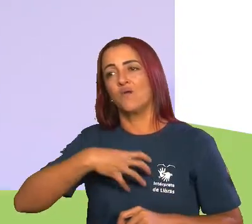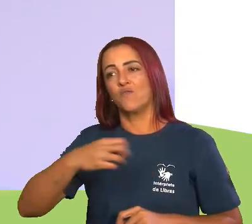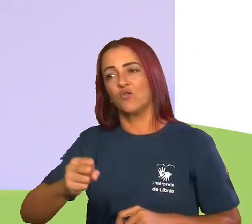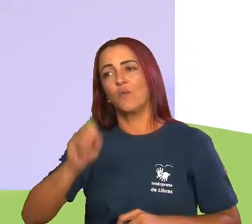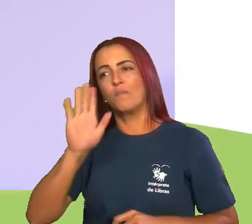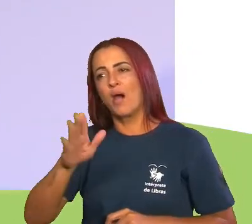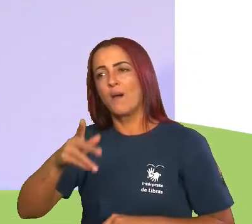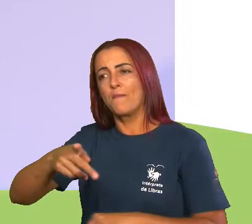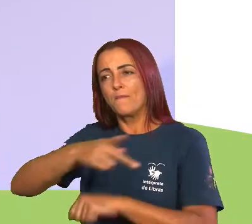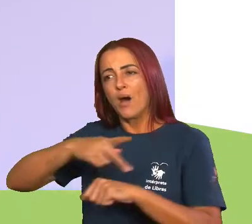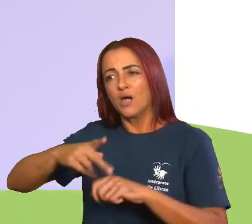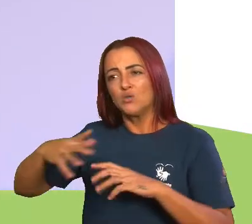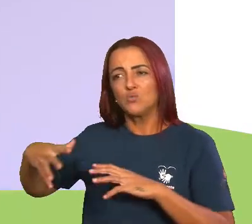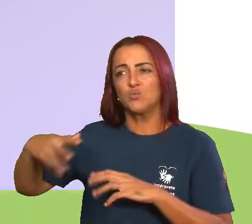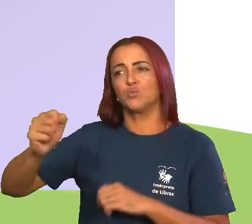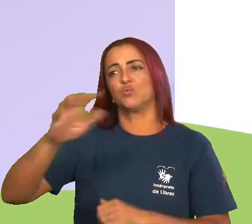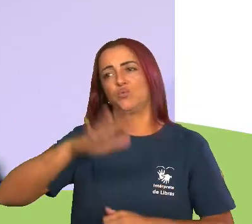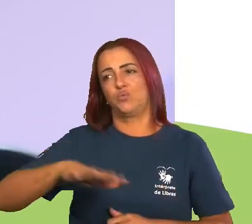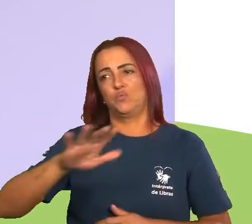inteiro.